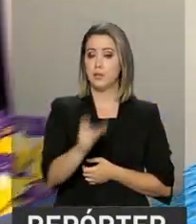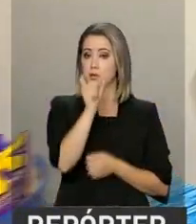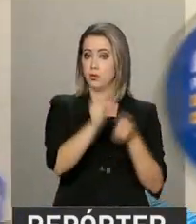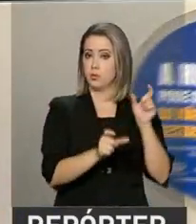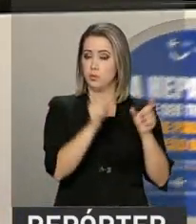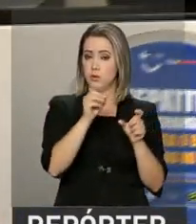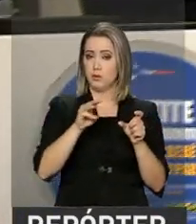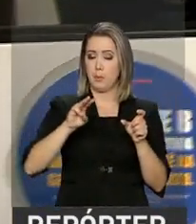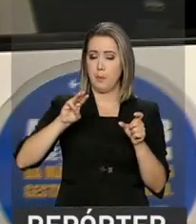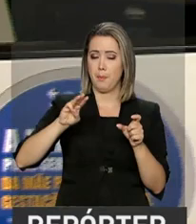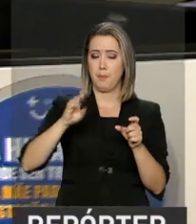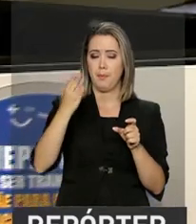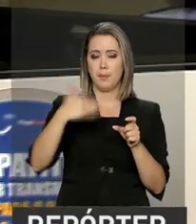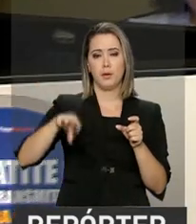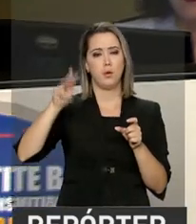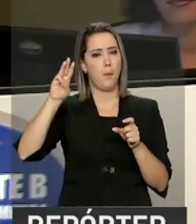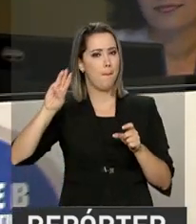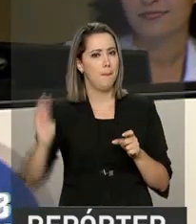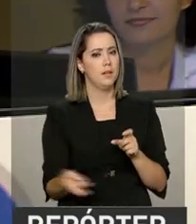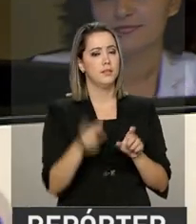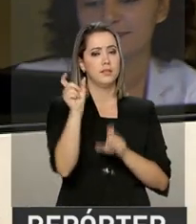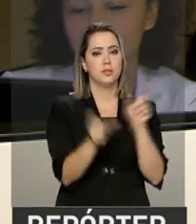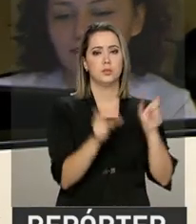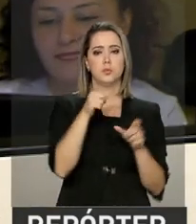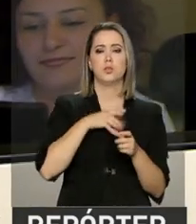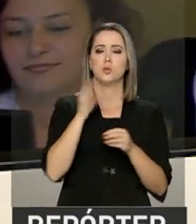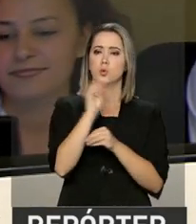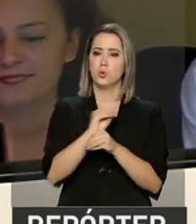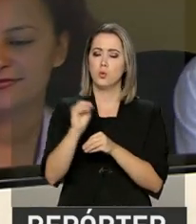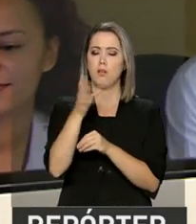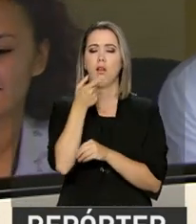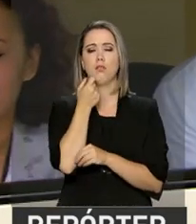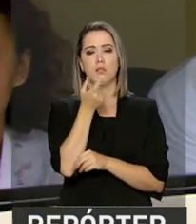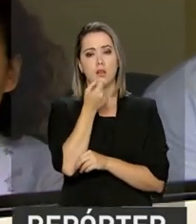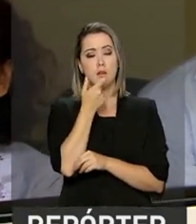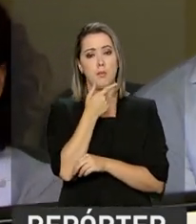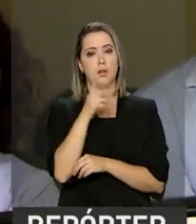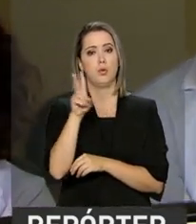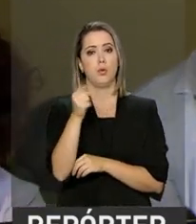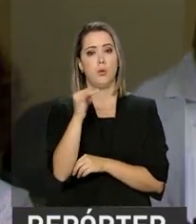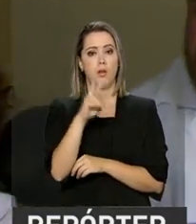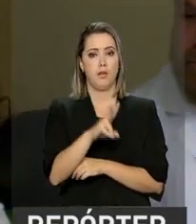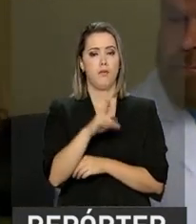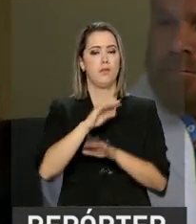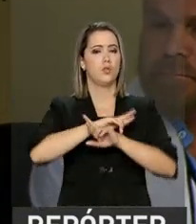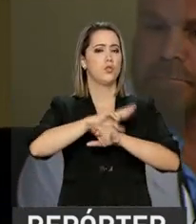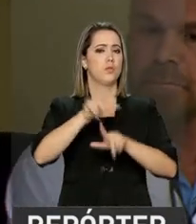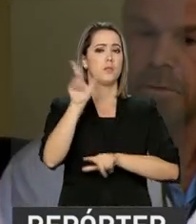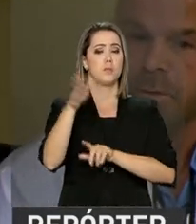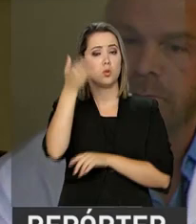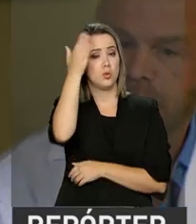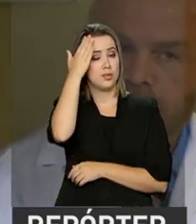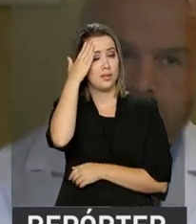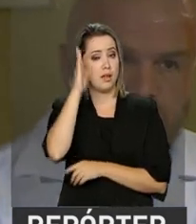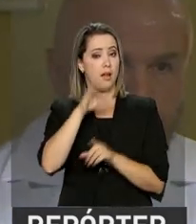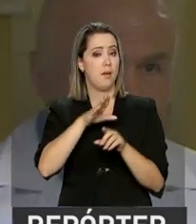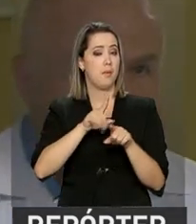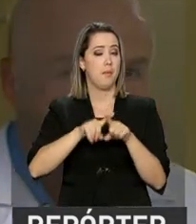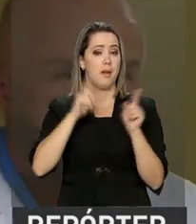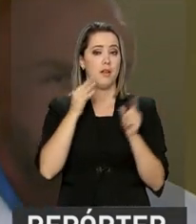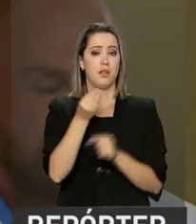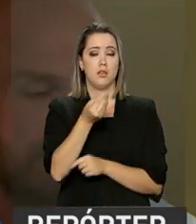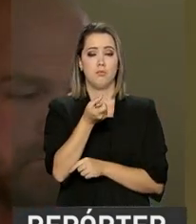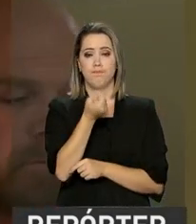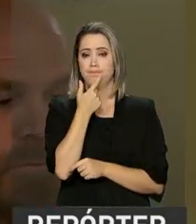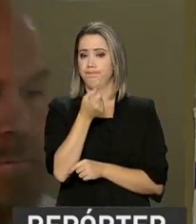tratamento para o HIV cerca de 260.000 até sabem que convivem com o vírus mas ainda não tomam o coquetel já cerca